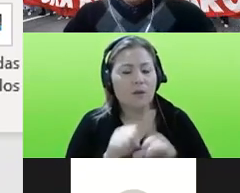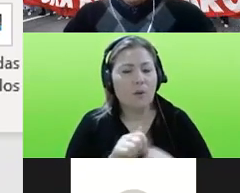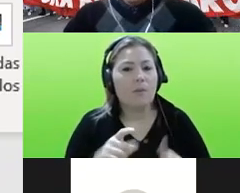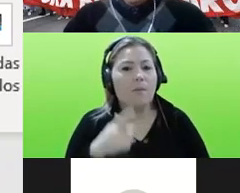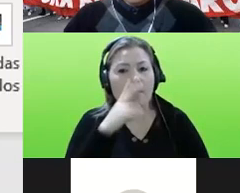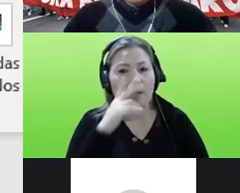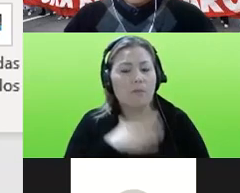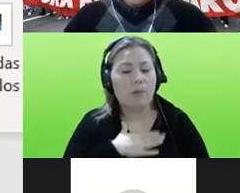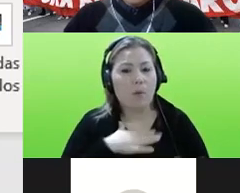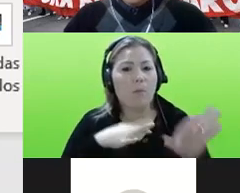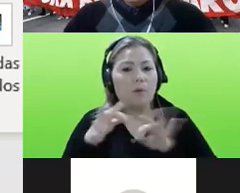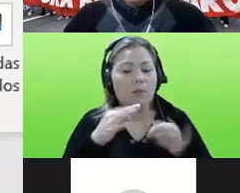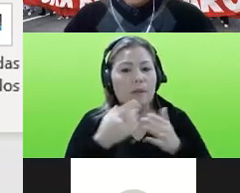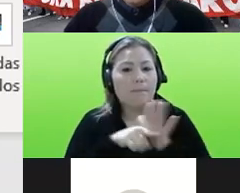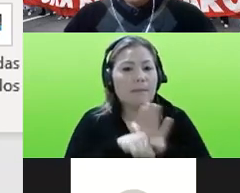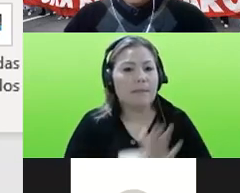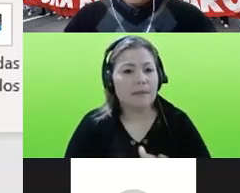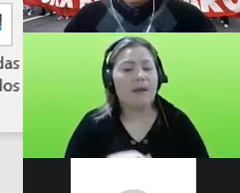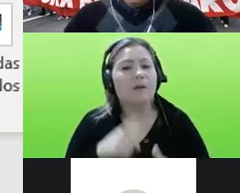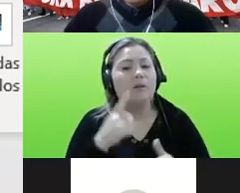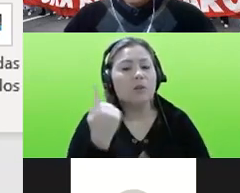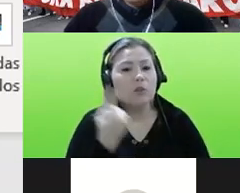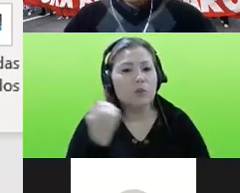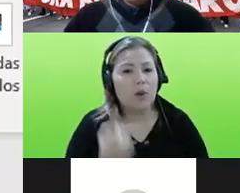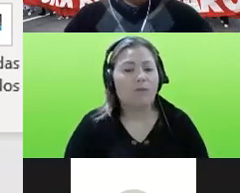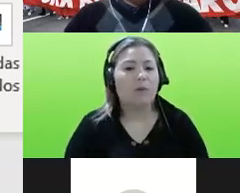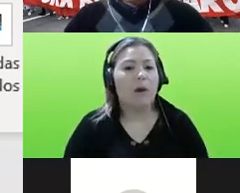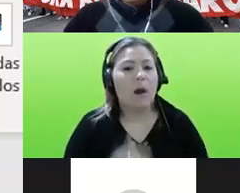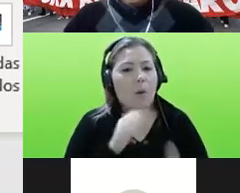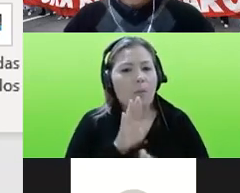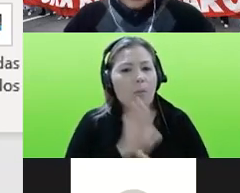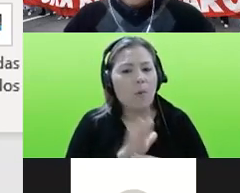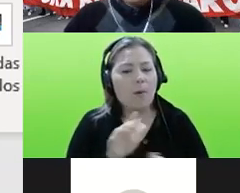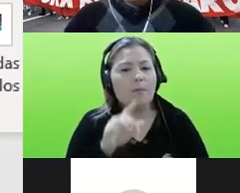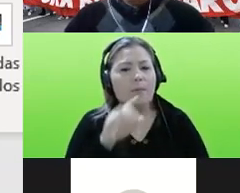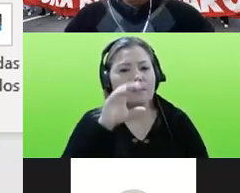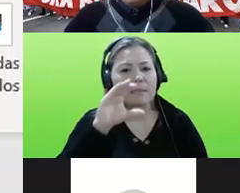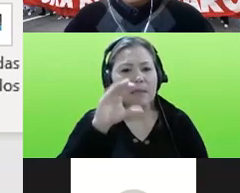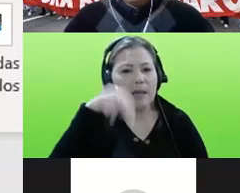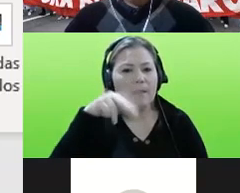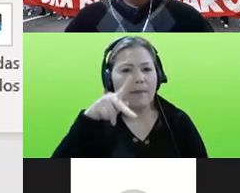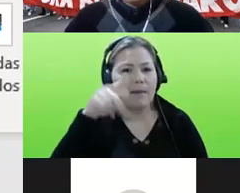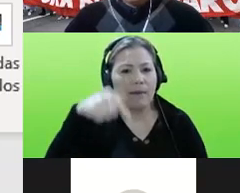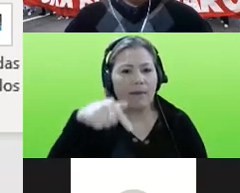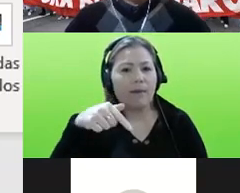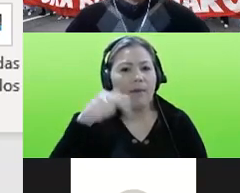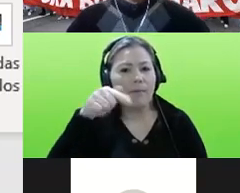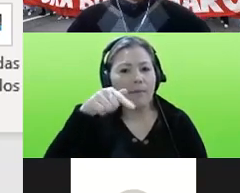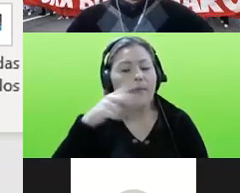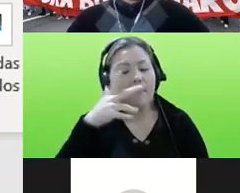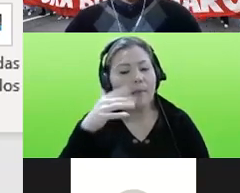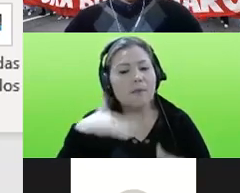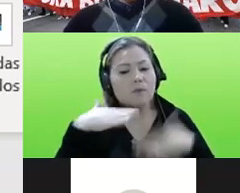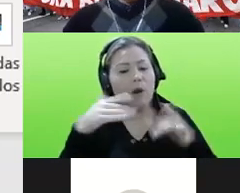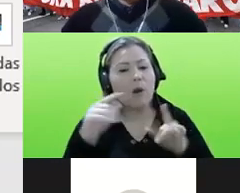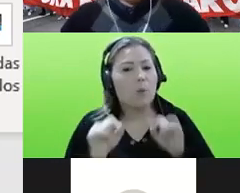meu projeto de pesquisa individual, apoiado pelo CNPq, eu tenho procurado desenvolver essa ideia do que